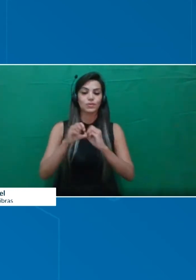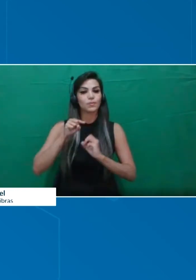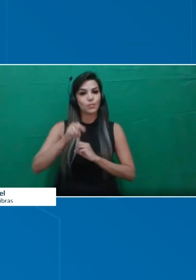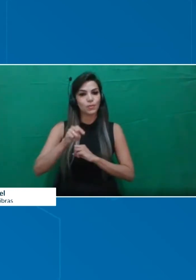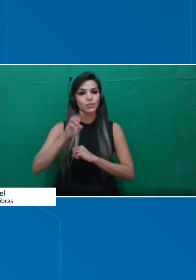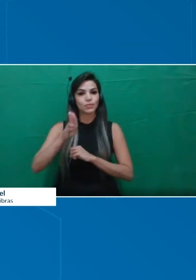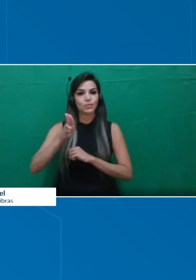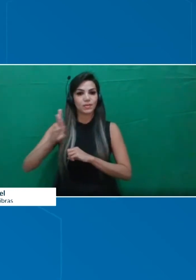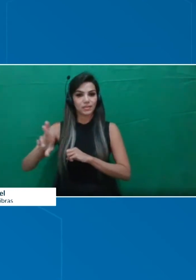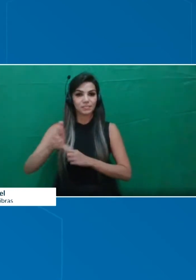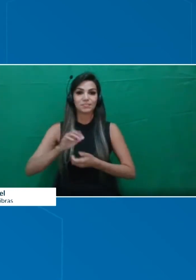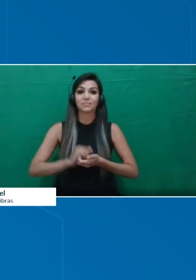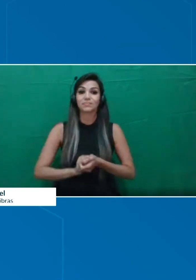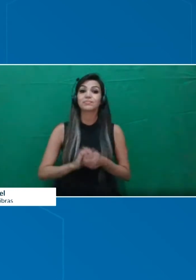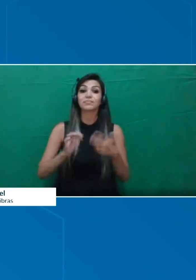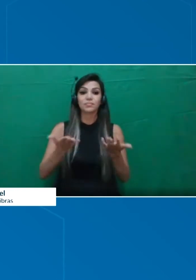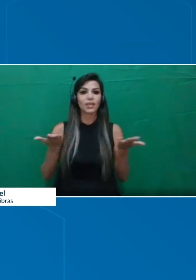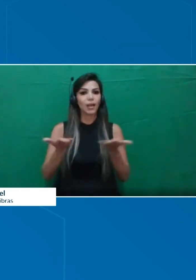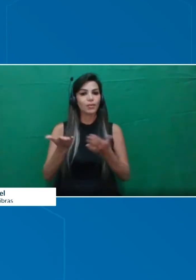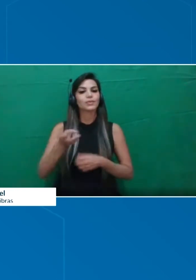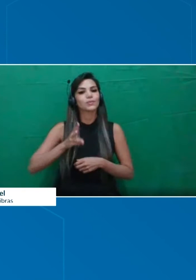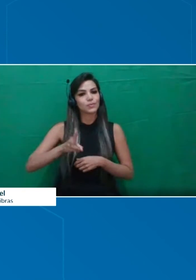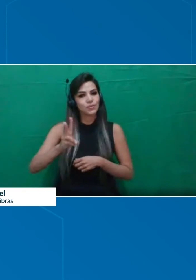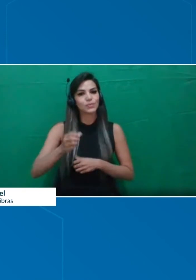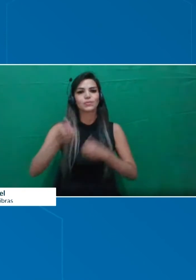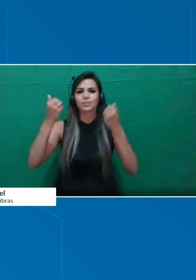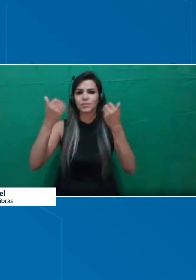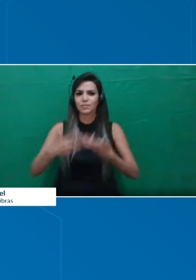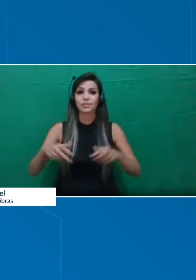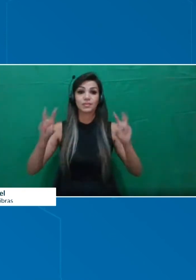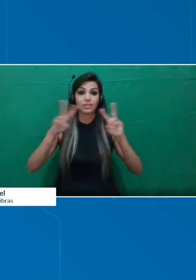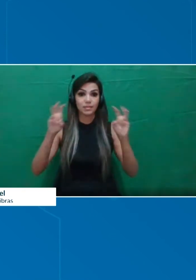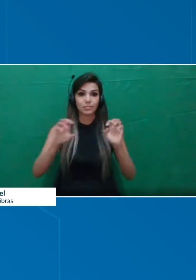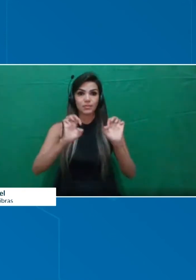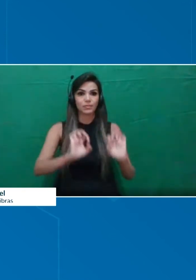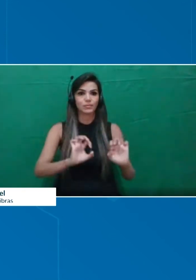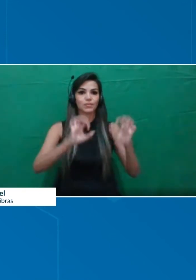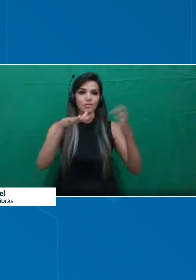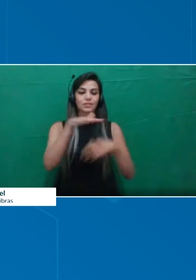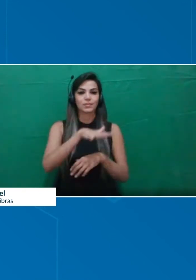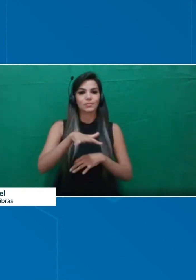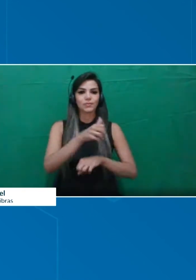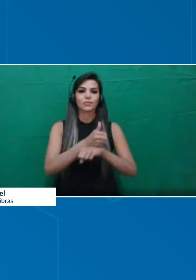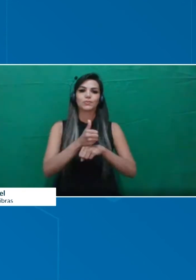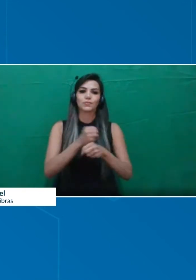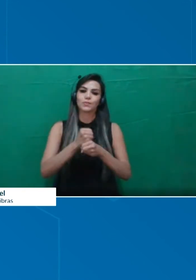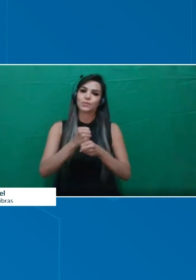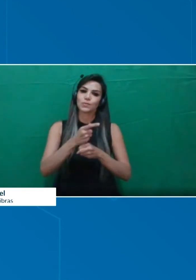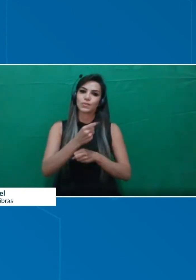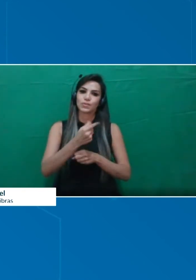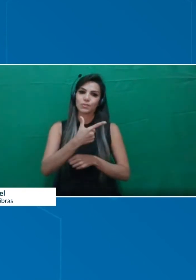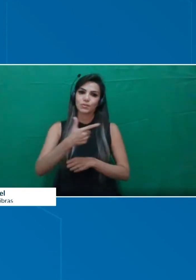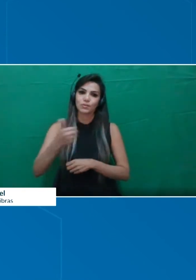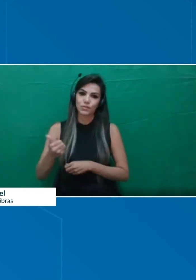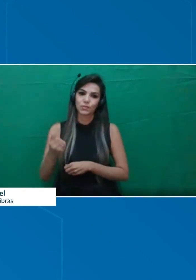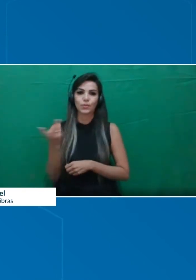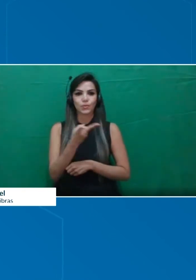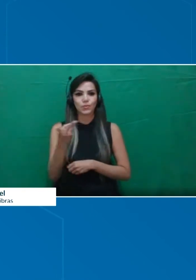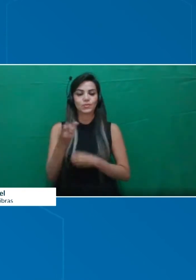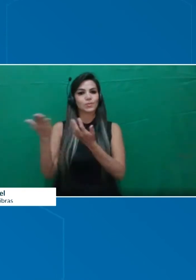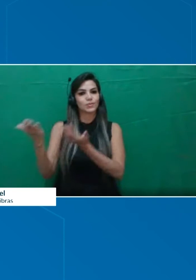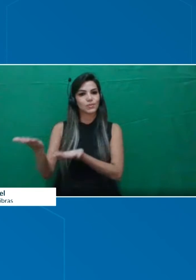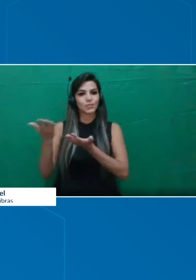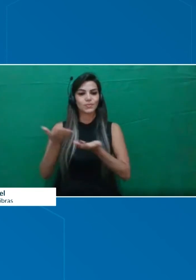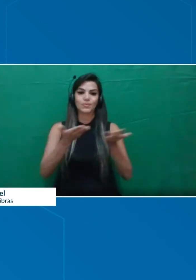espaçodasprofissões.ufg.br. E olha só, a gente continua ainda falando, né, sobre o Espaço das Profissões 2021 com os nossos convidados, o